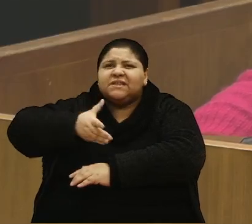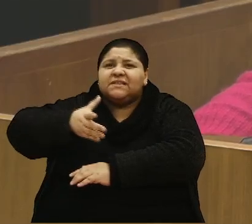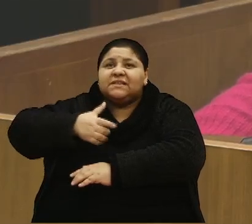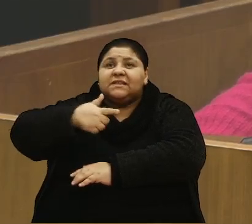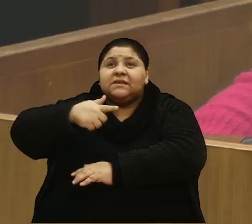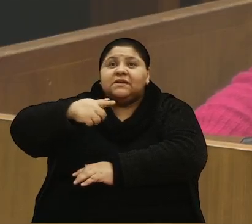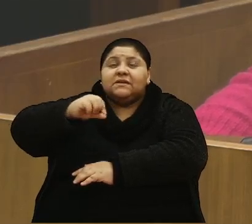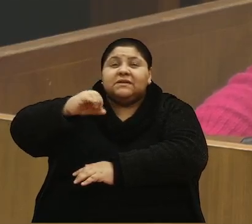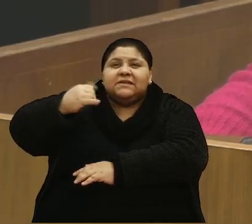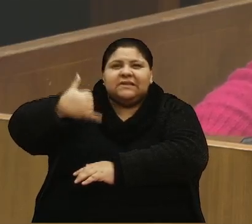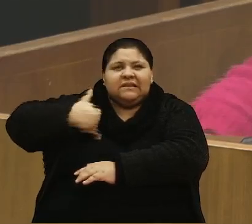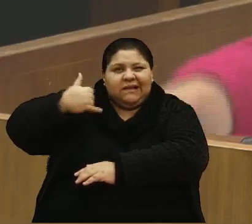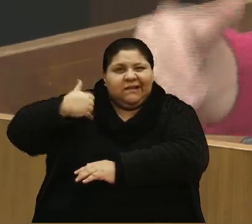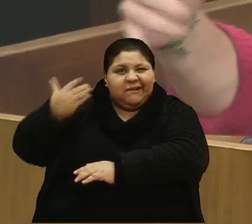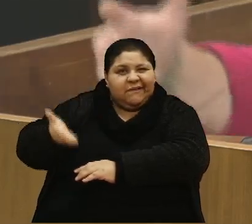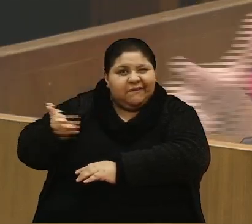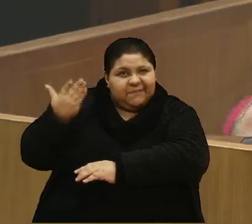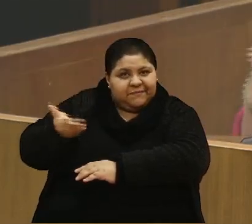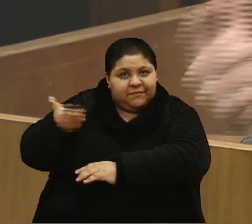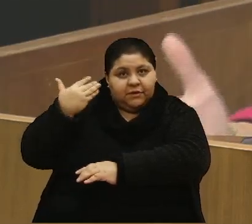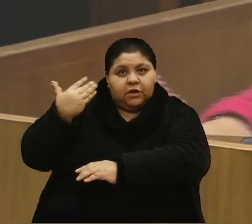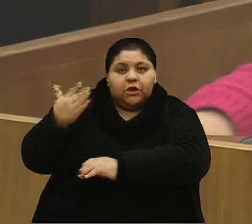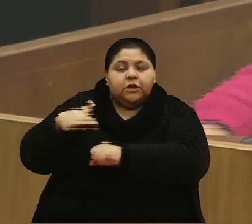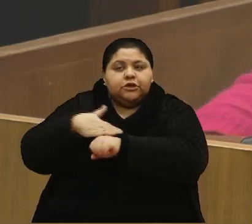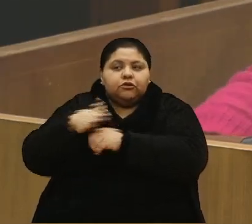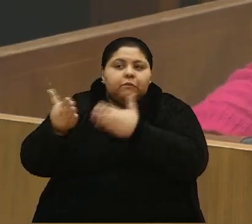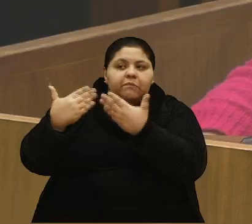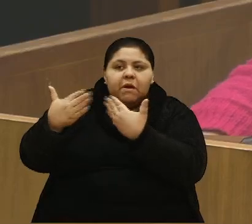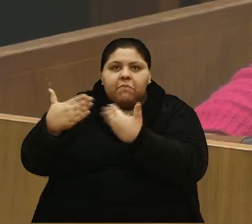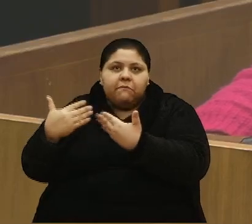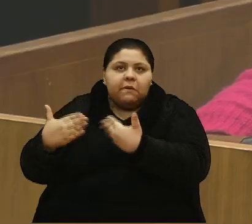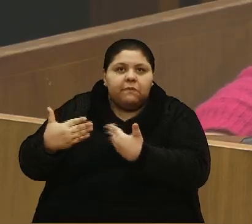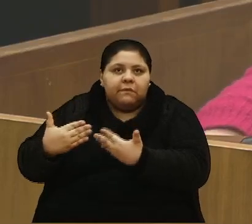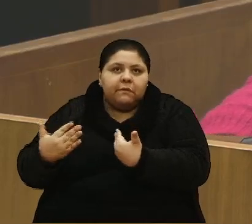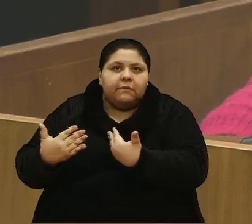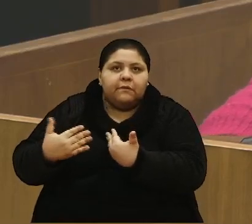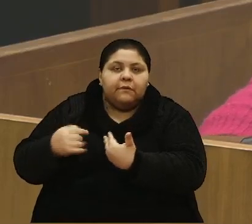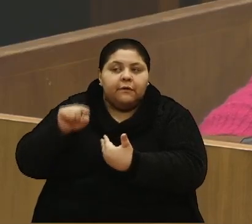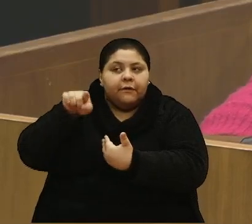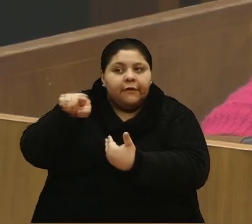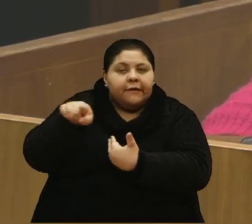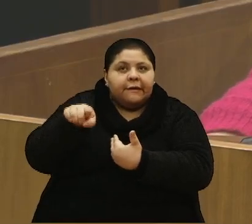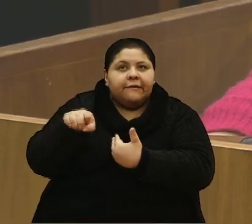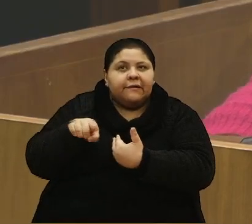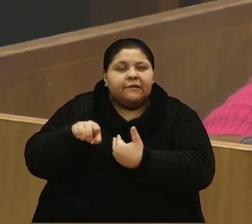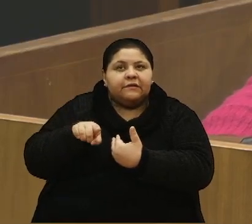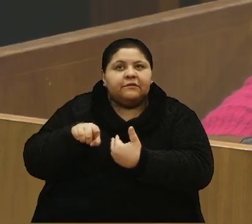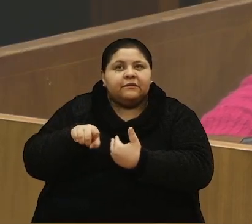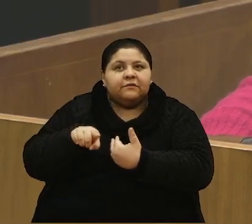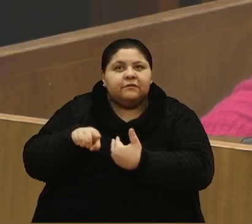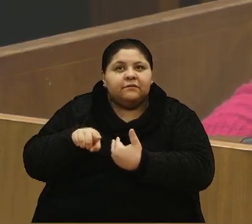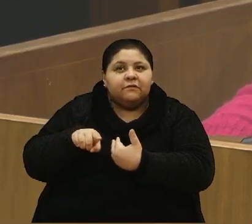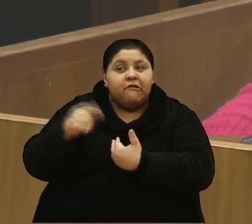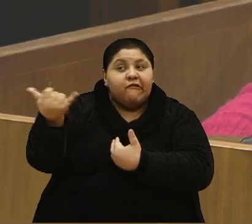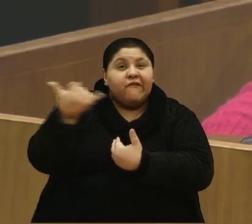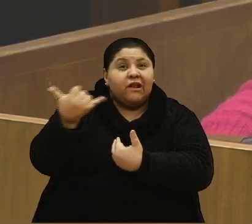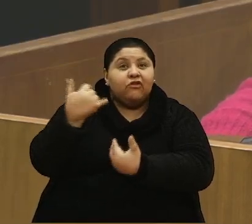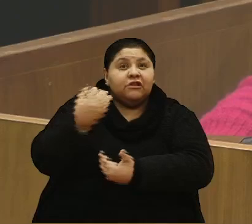70 anos de idade. E aí, conversa vai, conversa vem, aquela senhora me trouxe os relatos sobre a sua